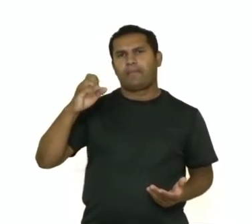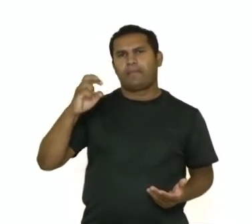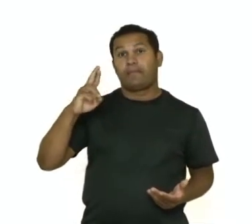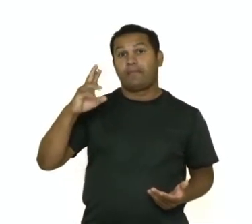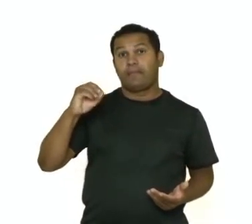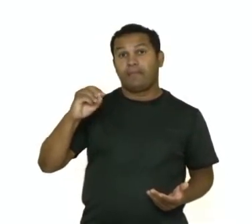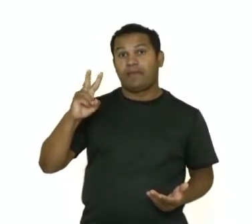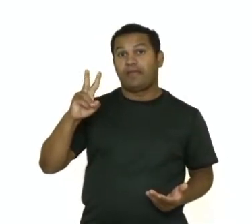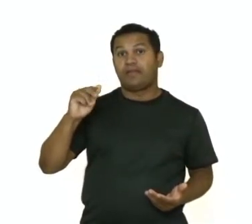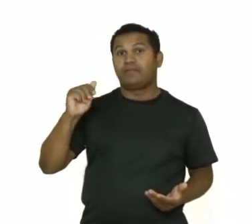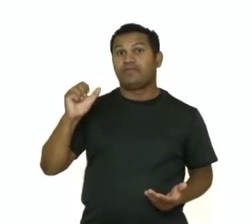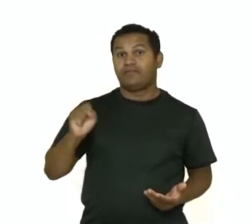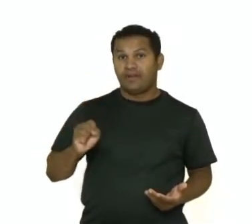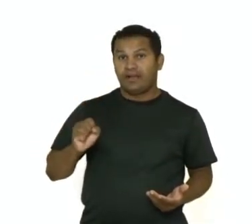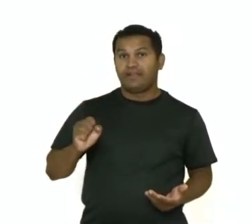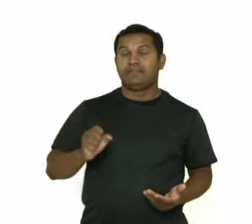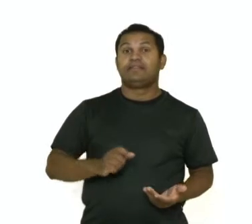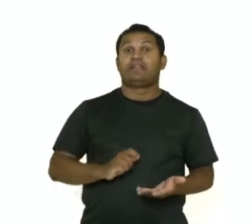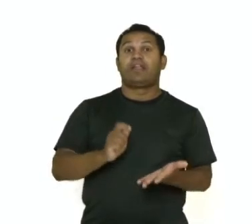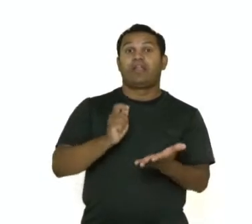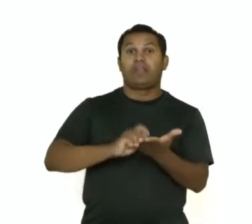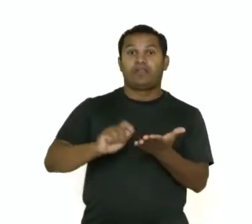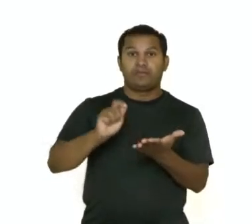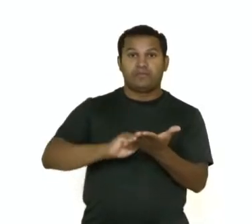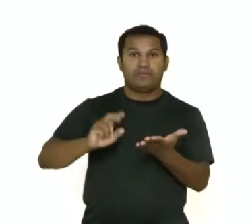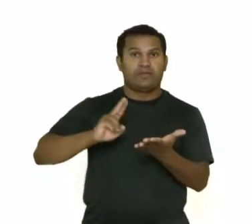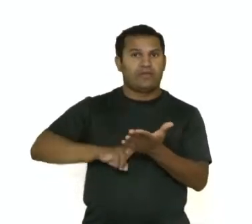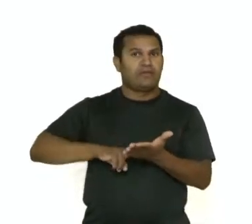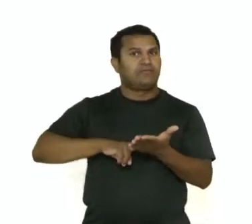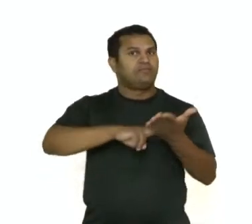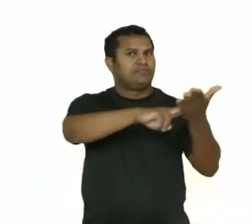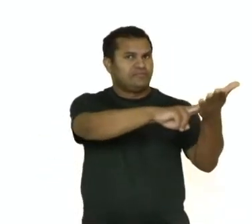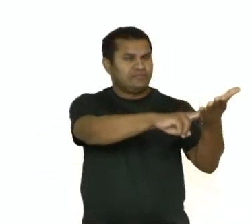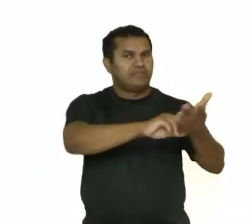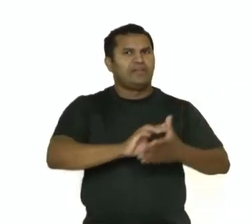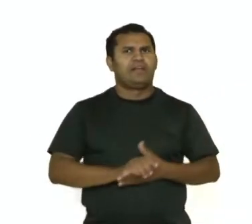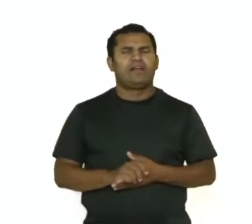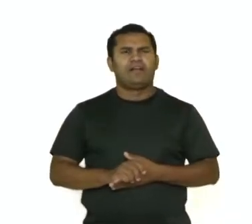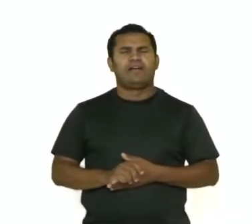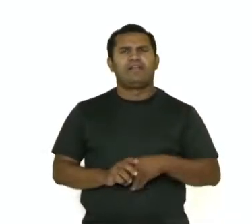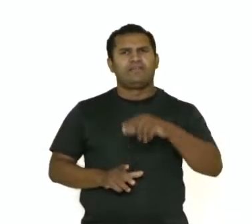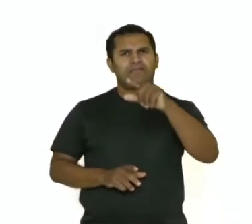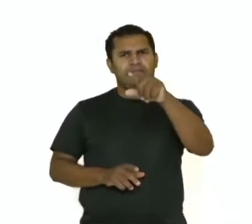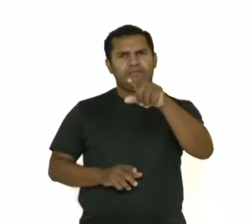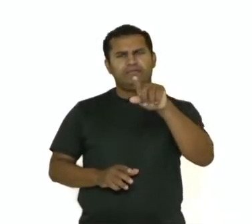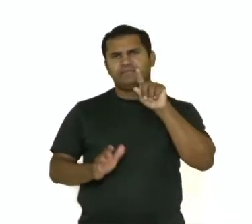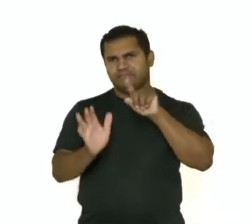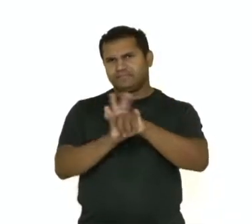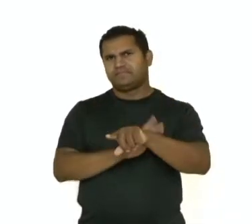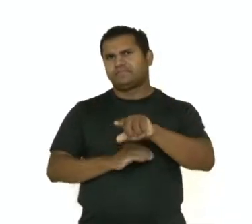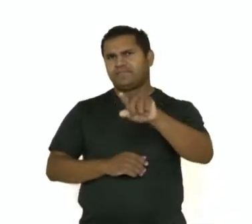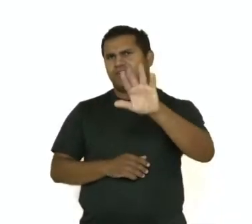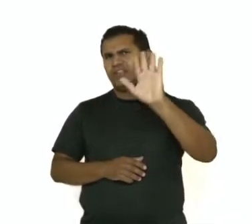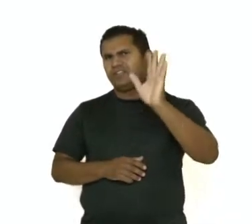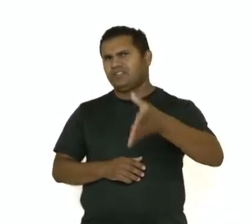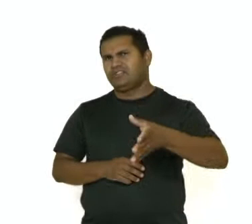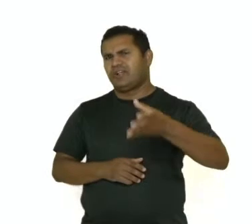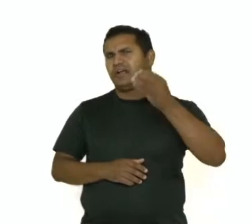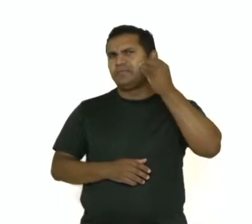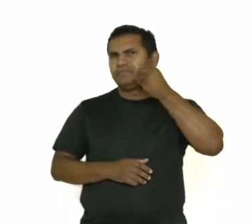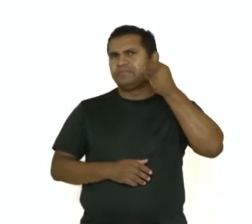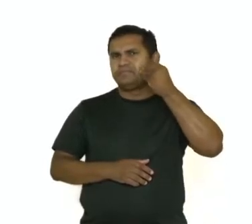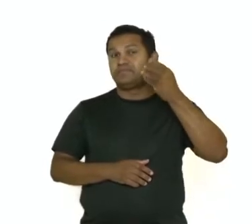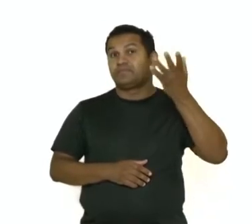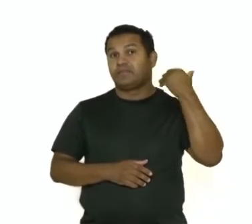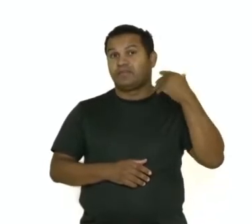fazer uma longa viagem? Quando as pessoas viajam, costumam postar fotos, contar sobre os lugares em redes